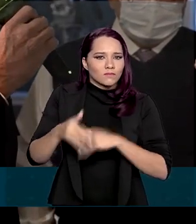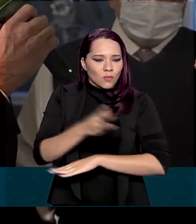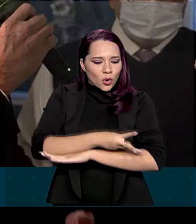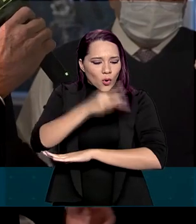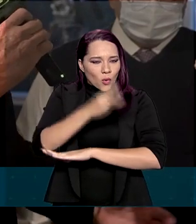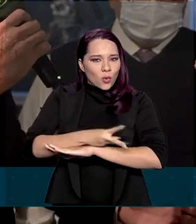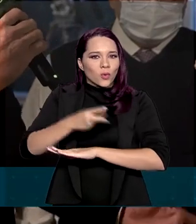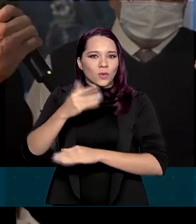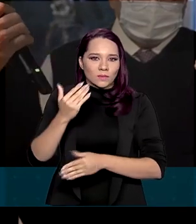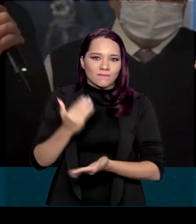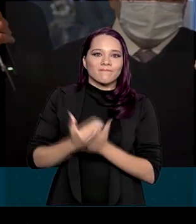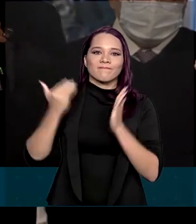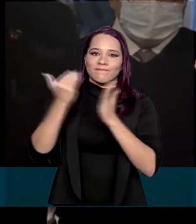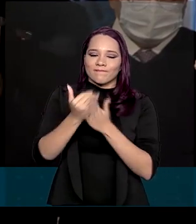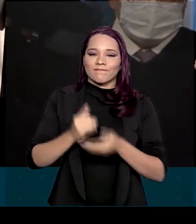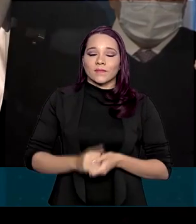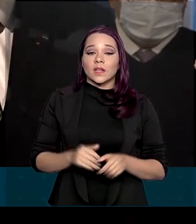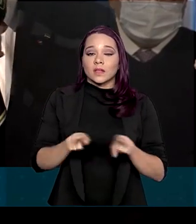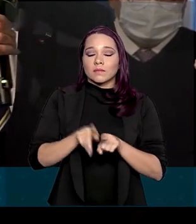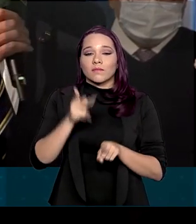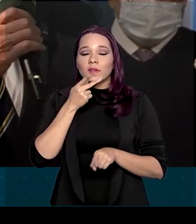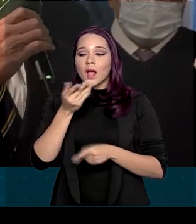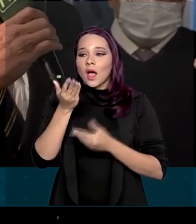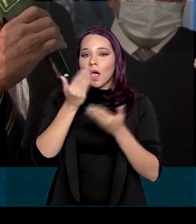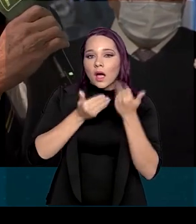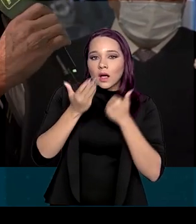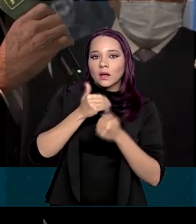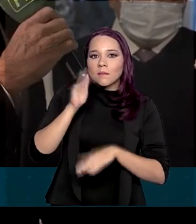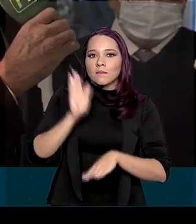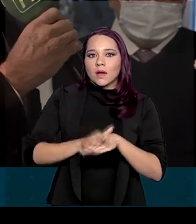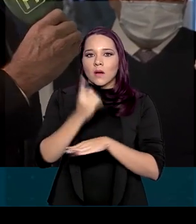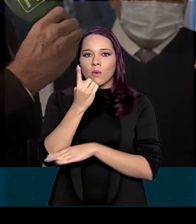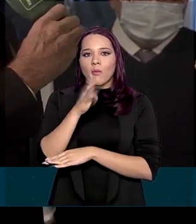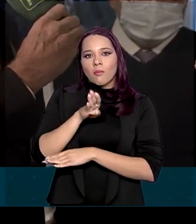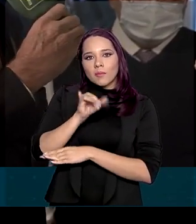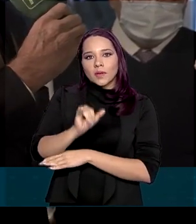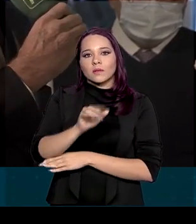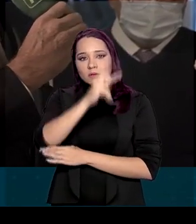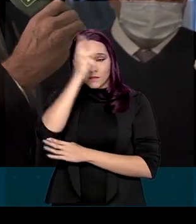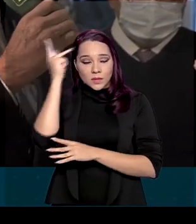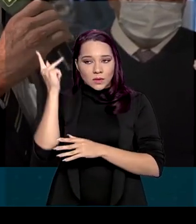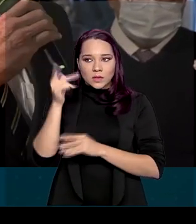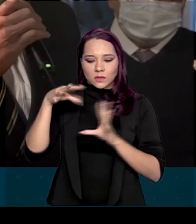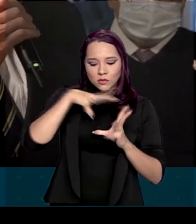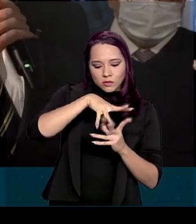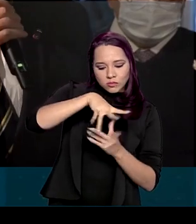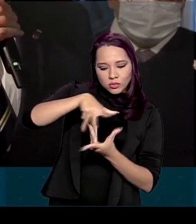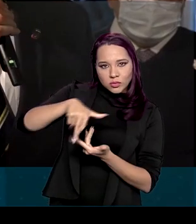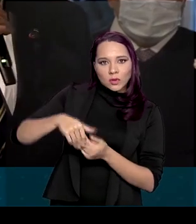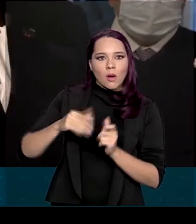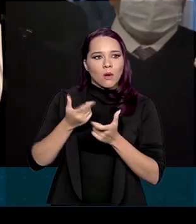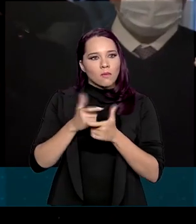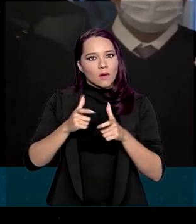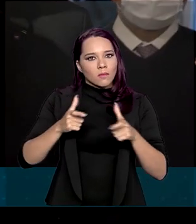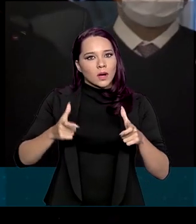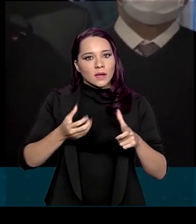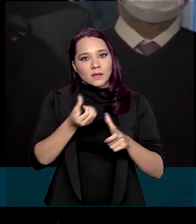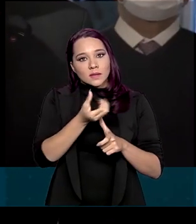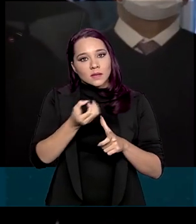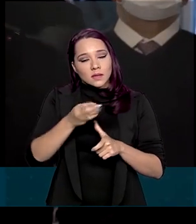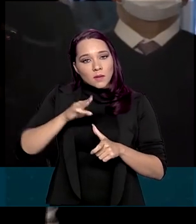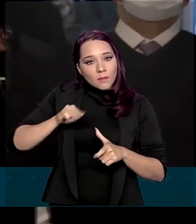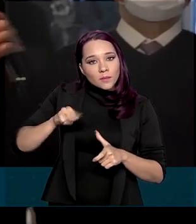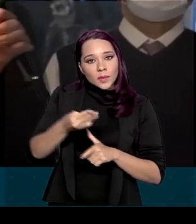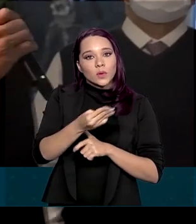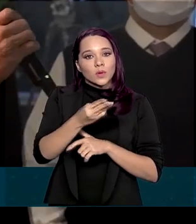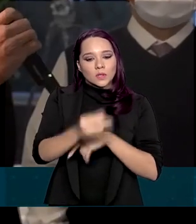aumentasse. Também se fala alimentar mais de 1 bilhão de pessoas, uma coisa é verdade, o mundo cresce um pouco acima de 60 milhões de